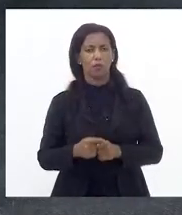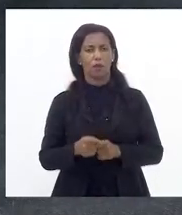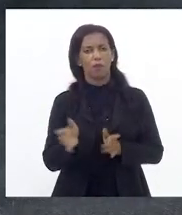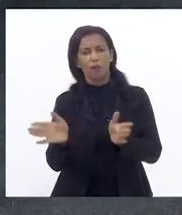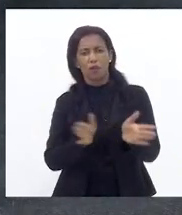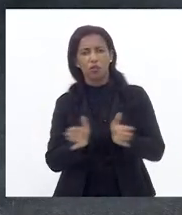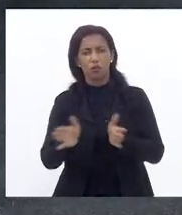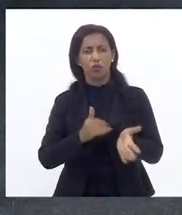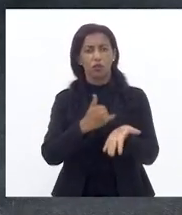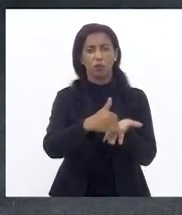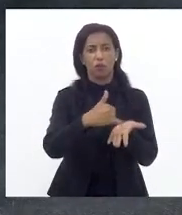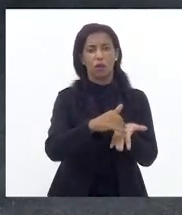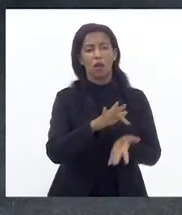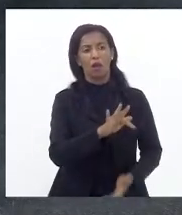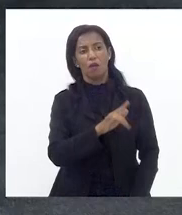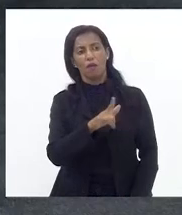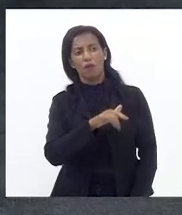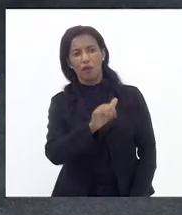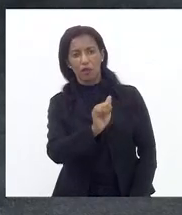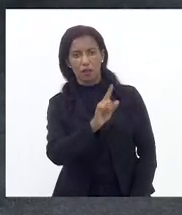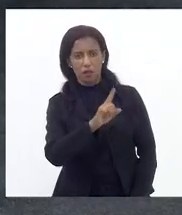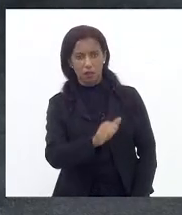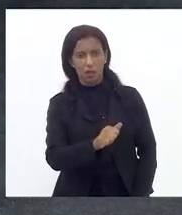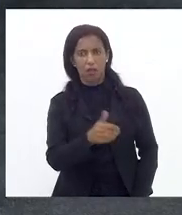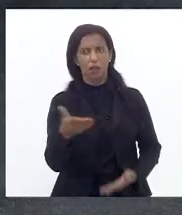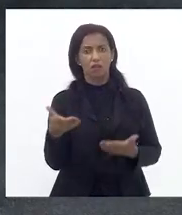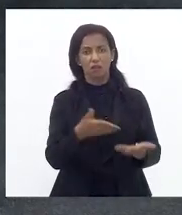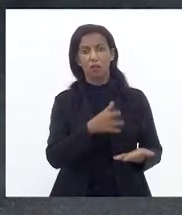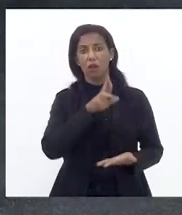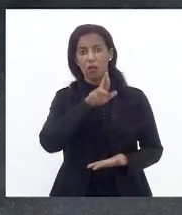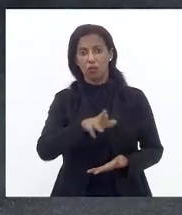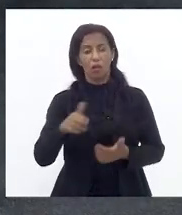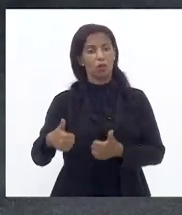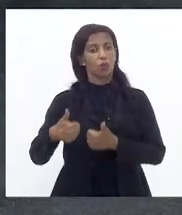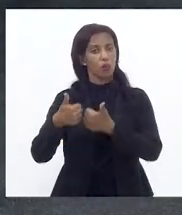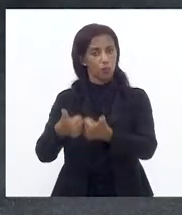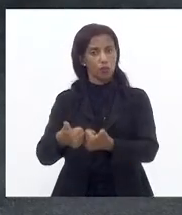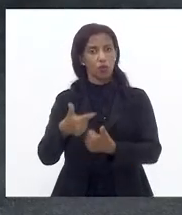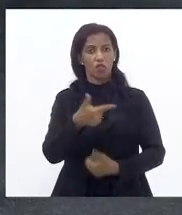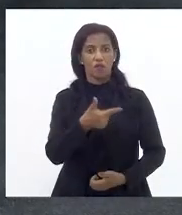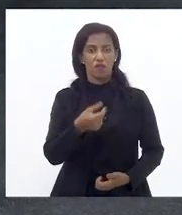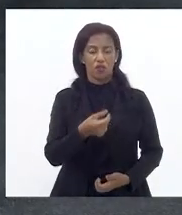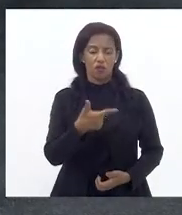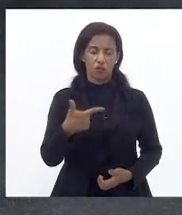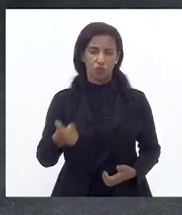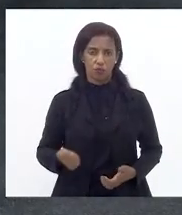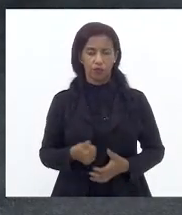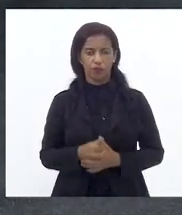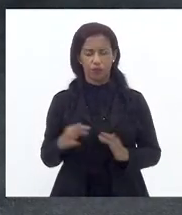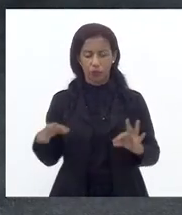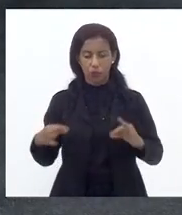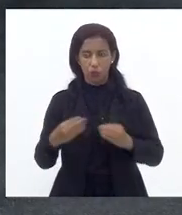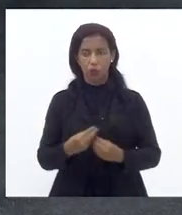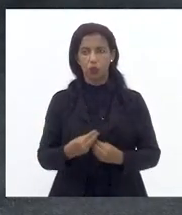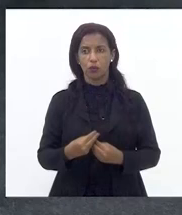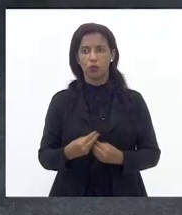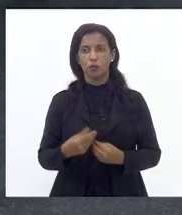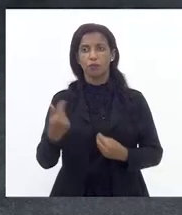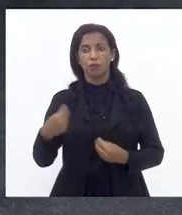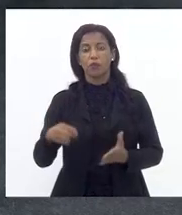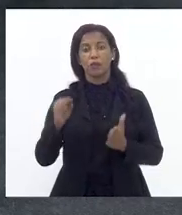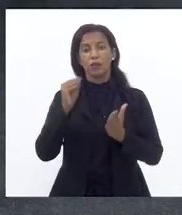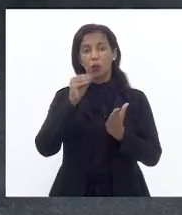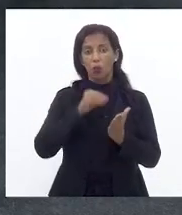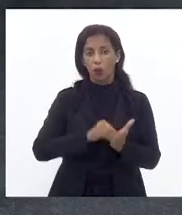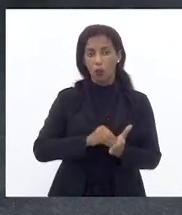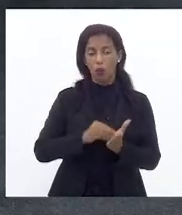vêm sendo adotadas pelo secretário de fazenda Nelson Rocha e que estão enviando resultados positivos ainda no ano de 2021 tudo isso nem que ser